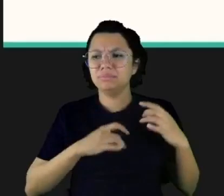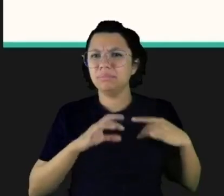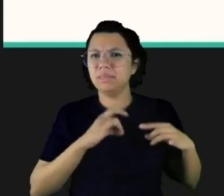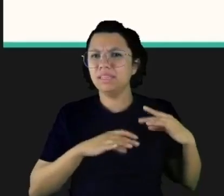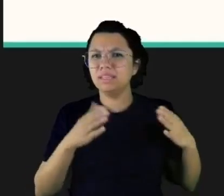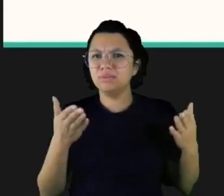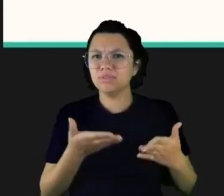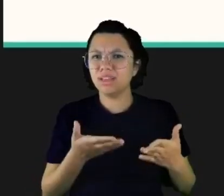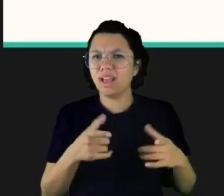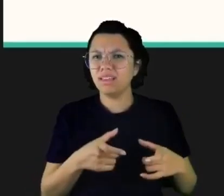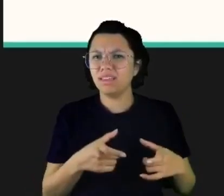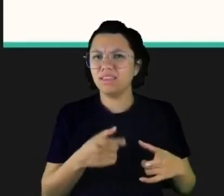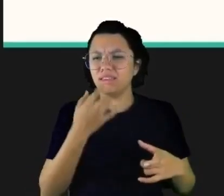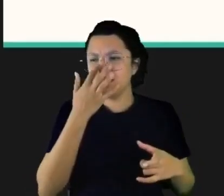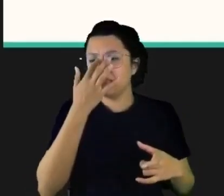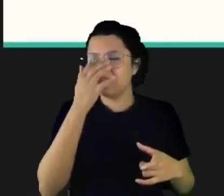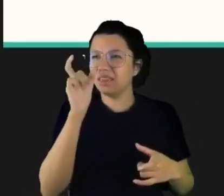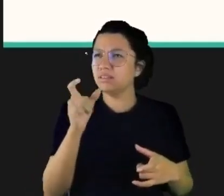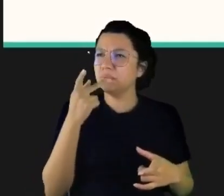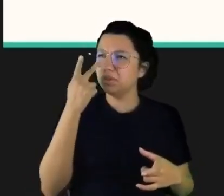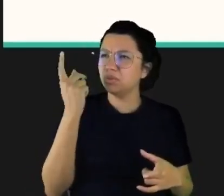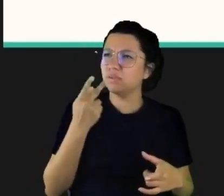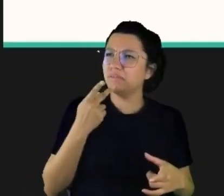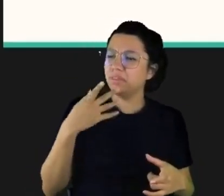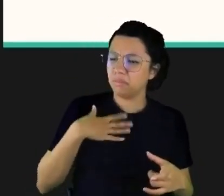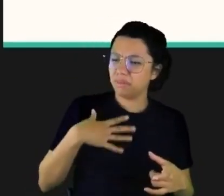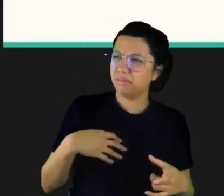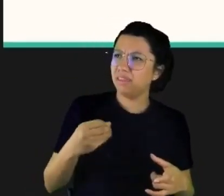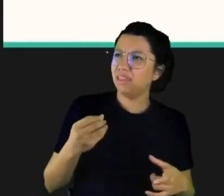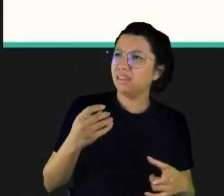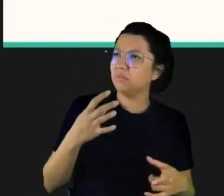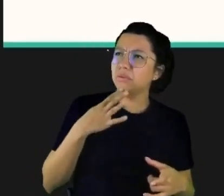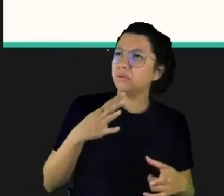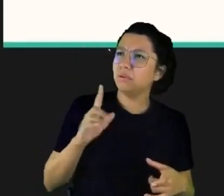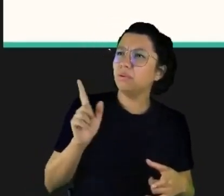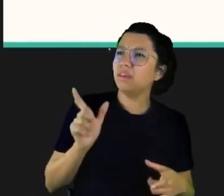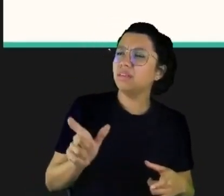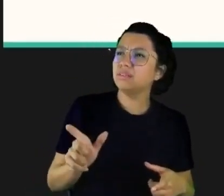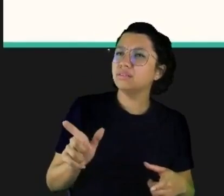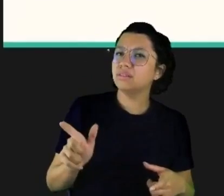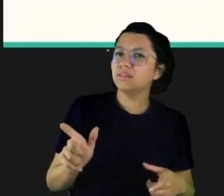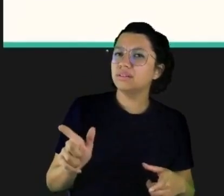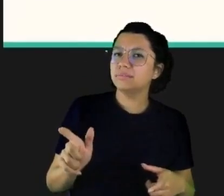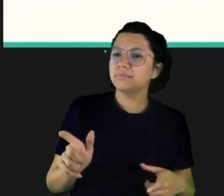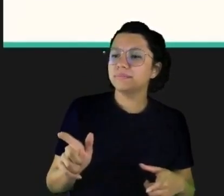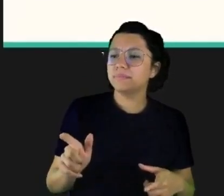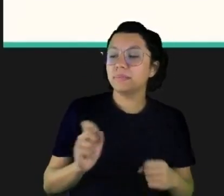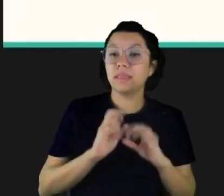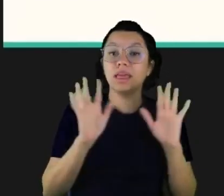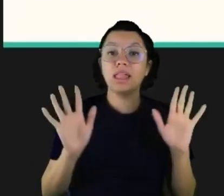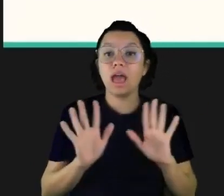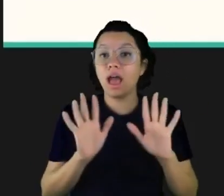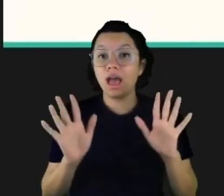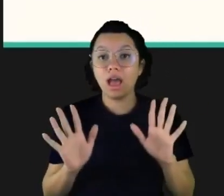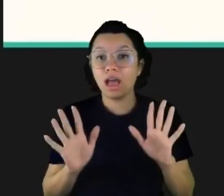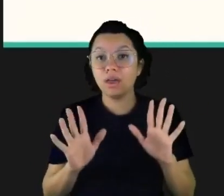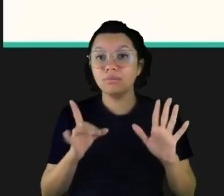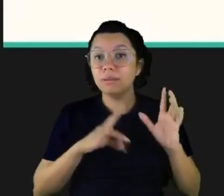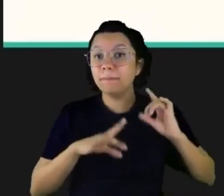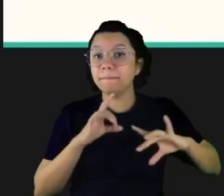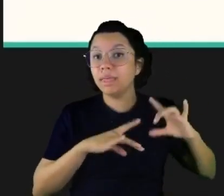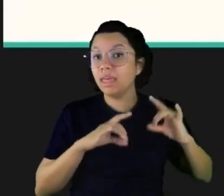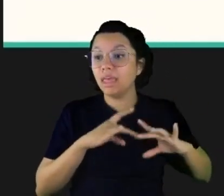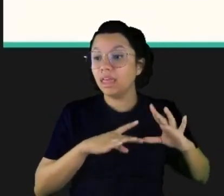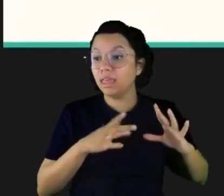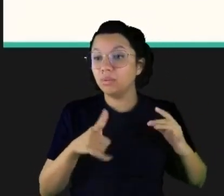lugar. Essa pessoa está me dizendo que é minha filha, mas eu não reconheço essa pessoa. É óbvio que eles se sentem com medos e